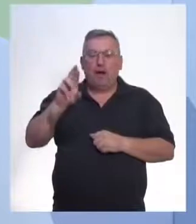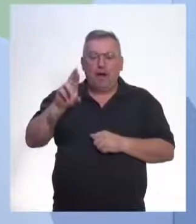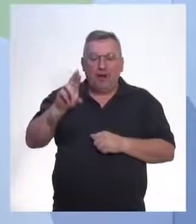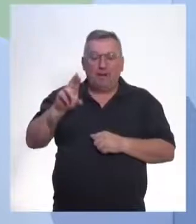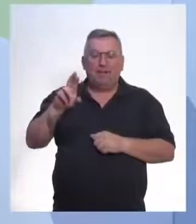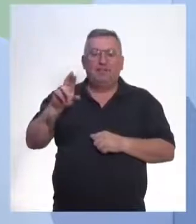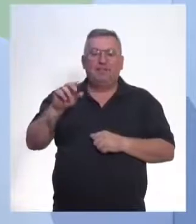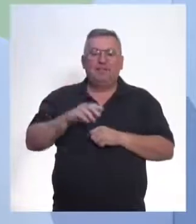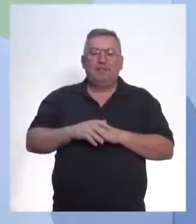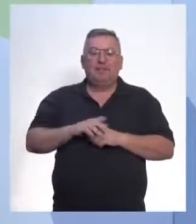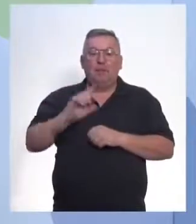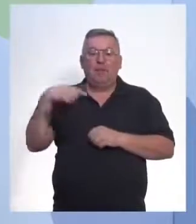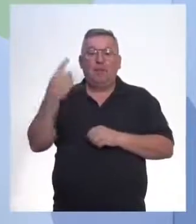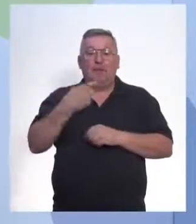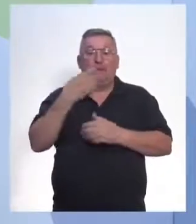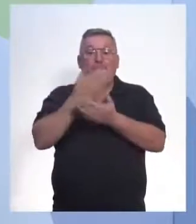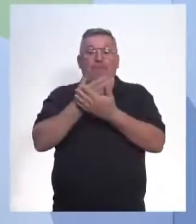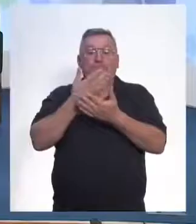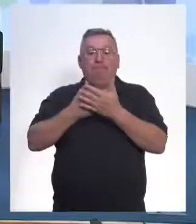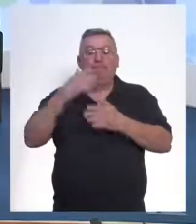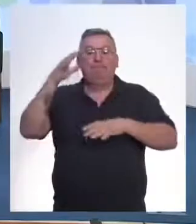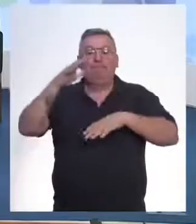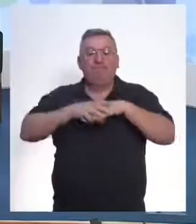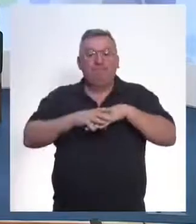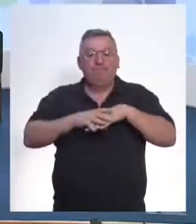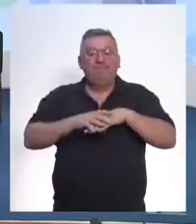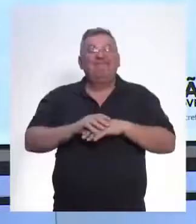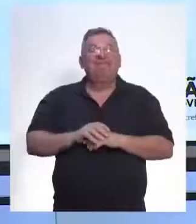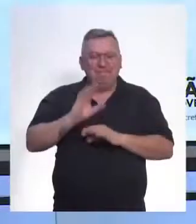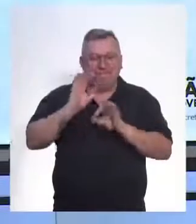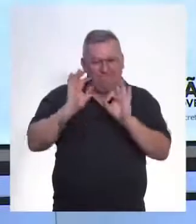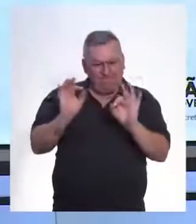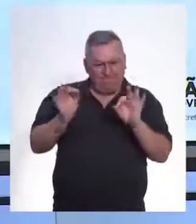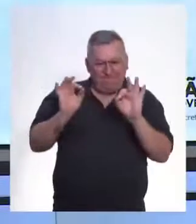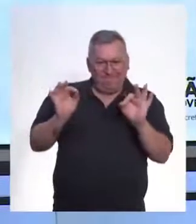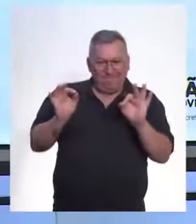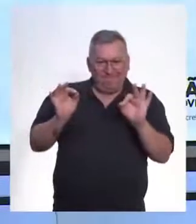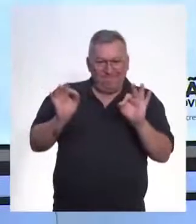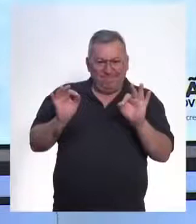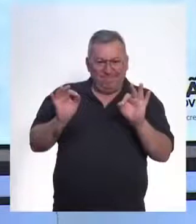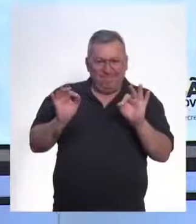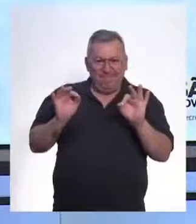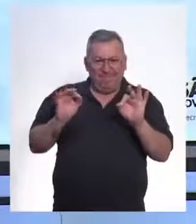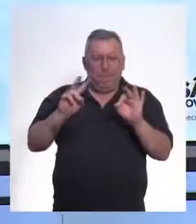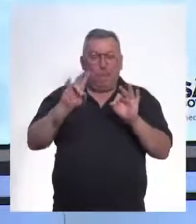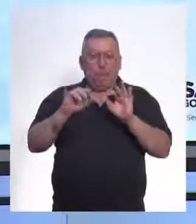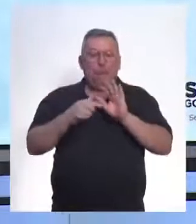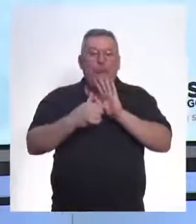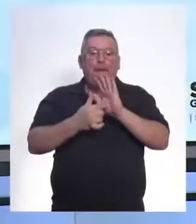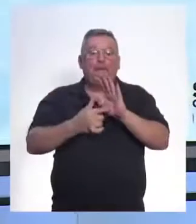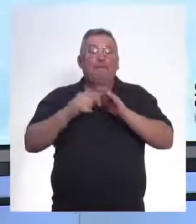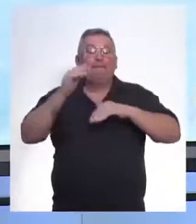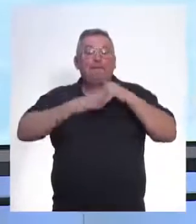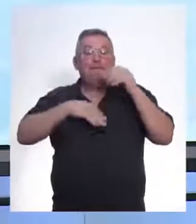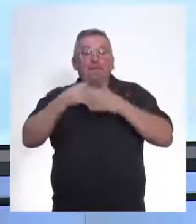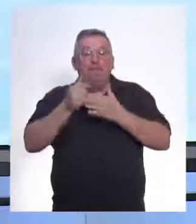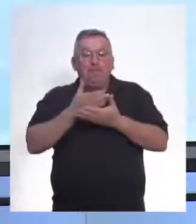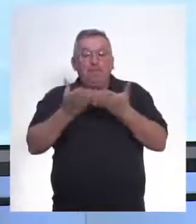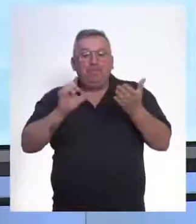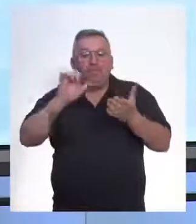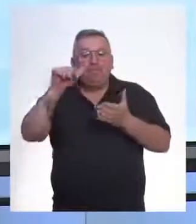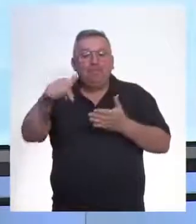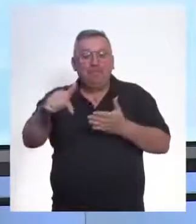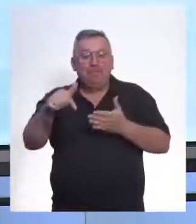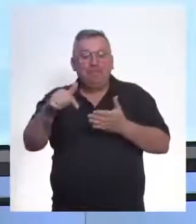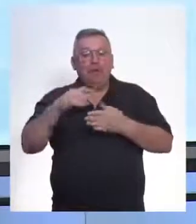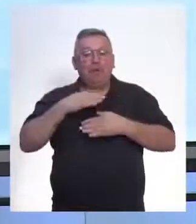dia a todos, para mais uma aula de matemática, né, Ale? É isso mesmo. E vou apresentar a habilidade para vocês e depois nós vamos,